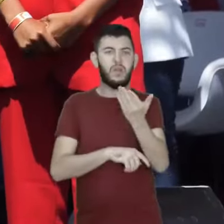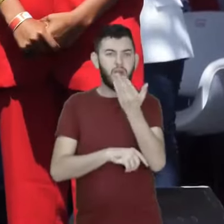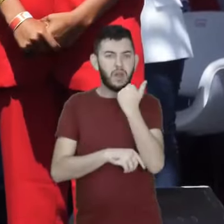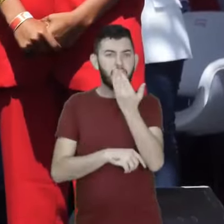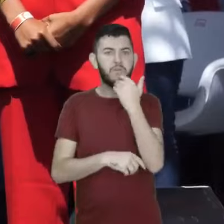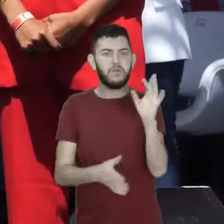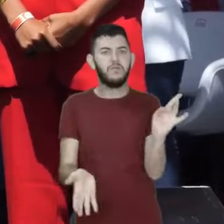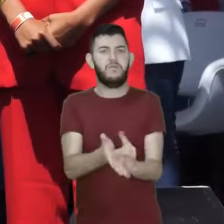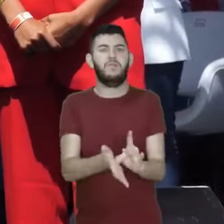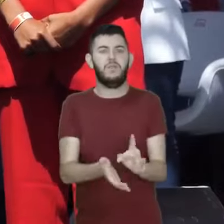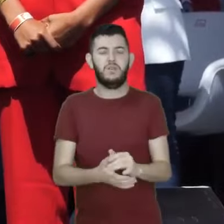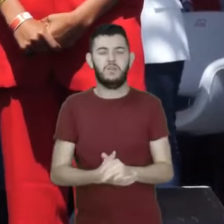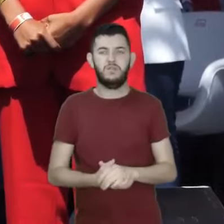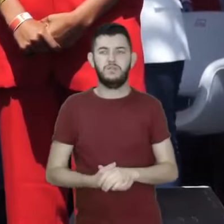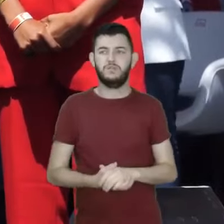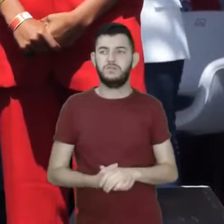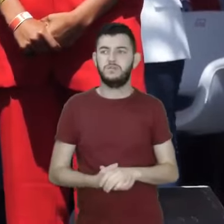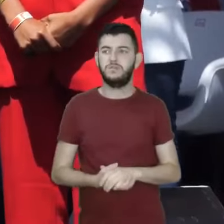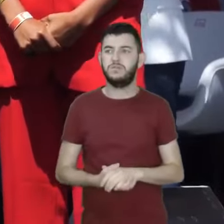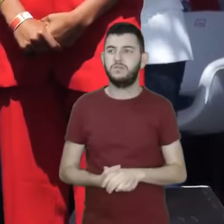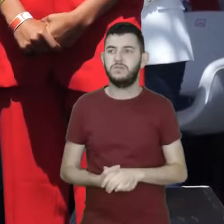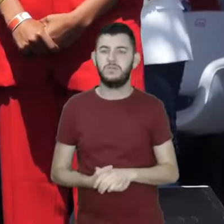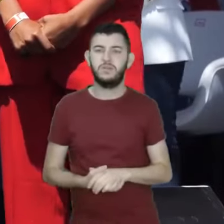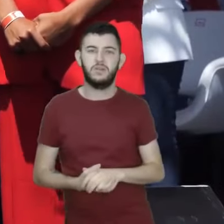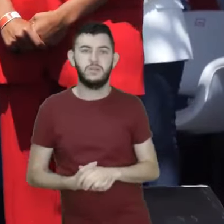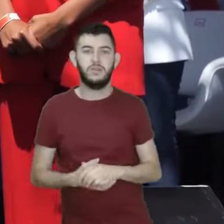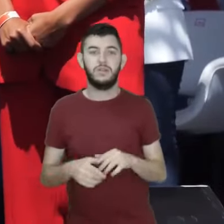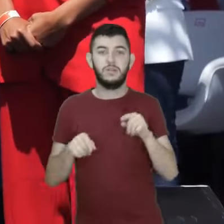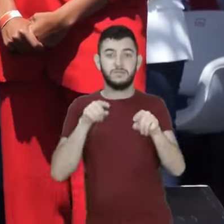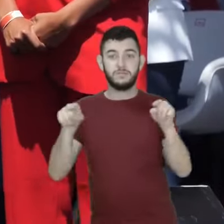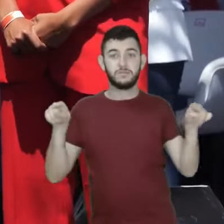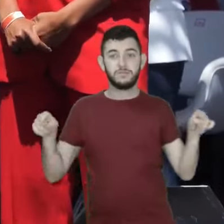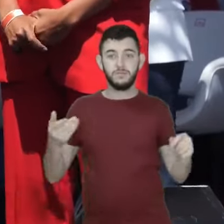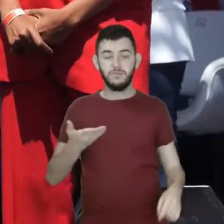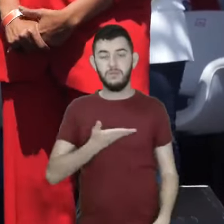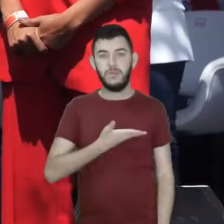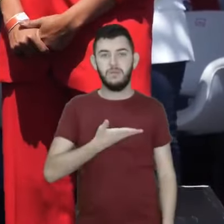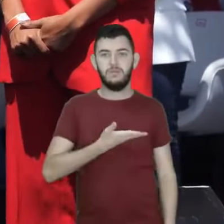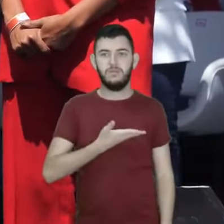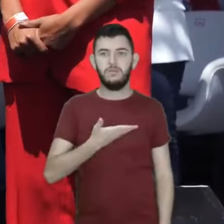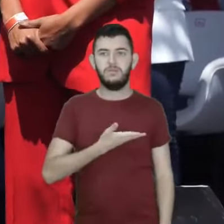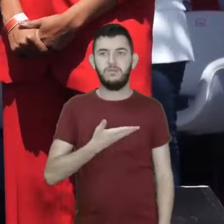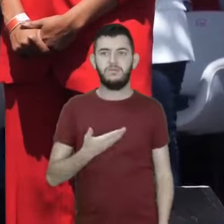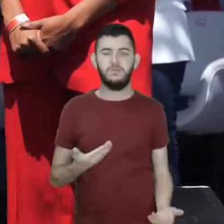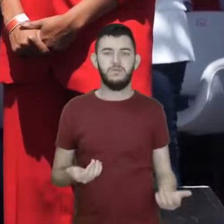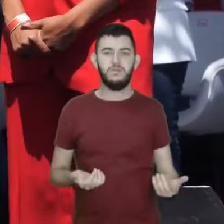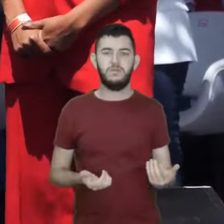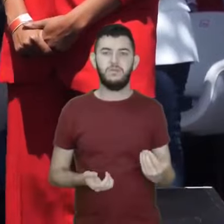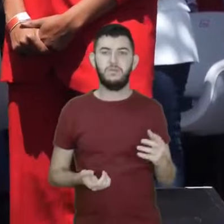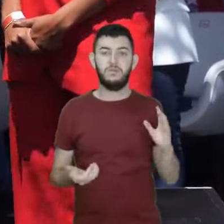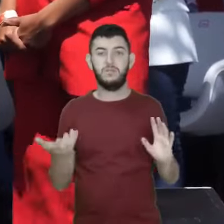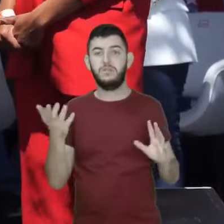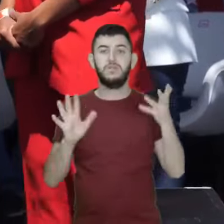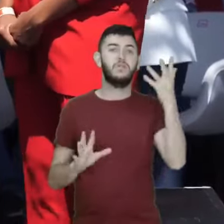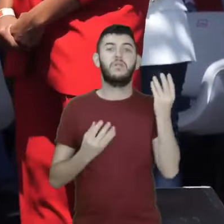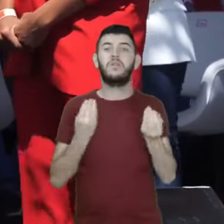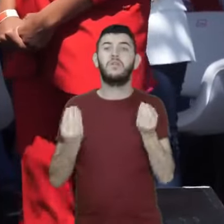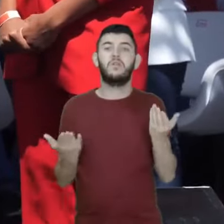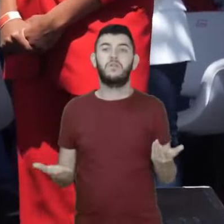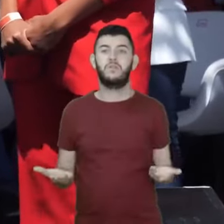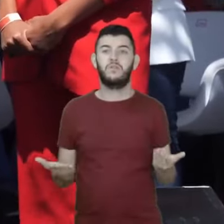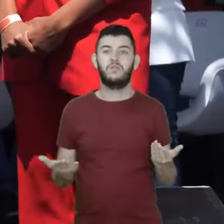Então, companheiros e companheiras, nós estamos vivendo uma situação em que você tem um presidente que conta